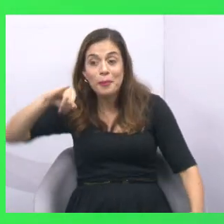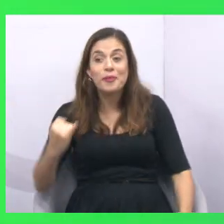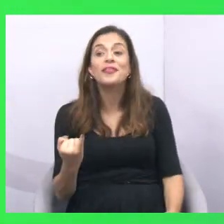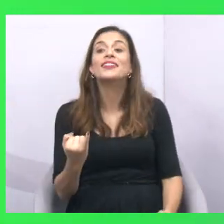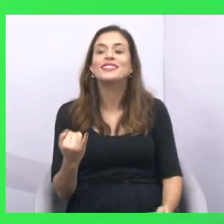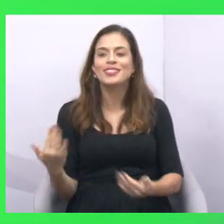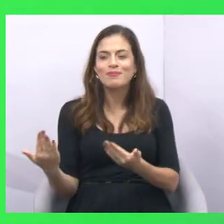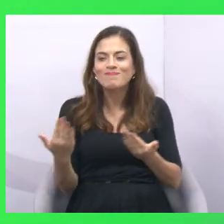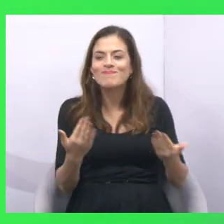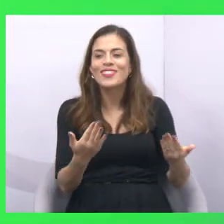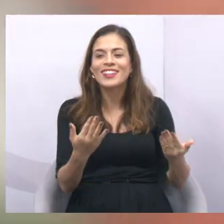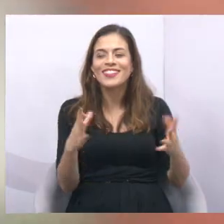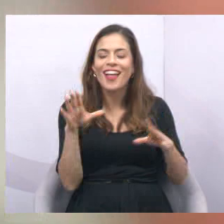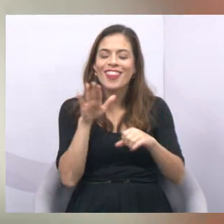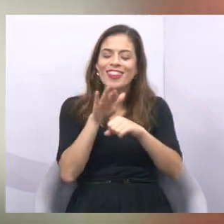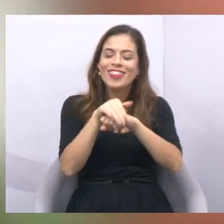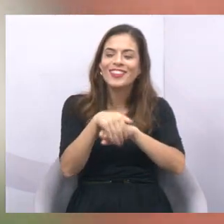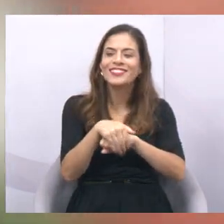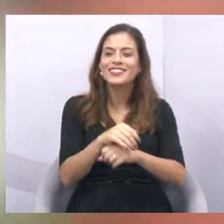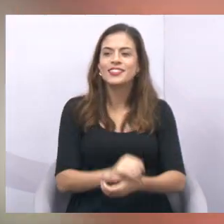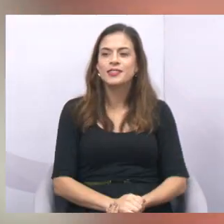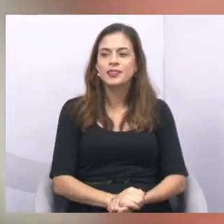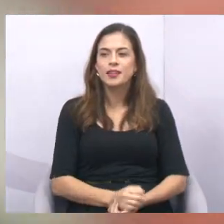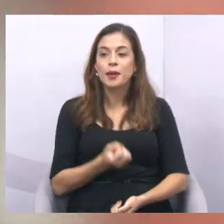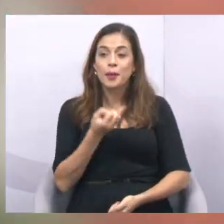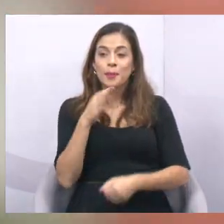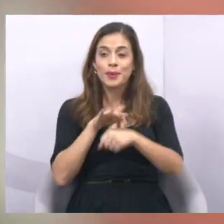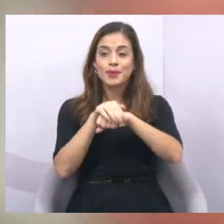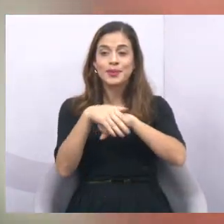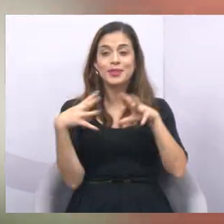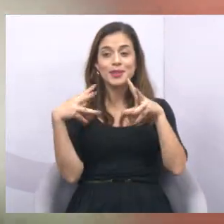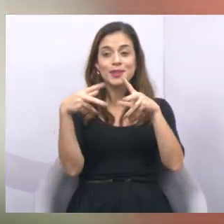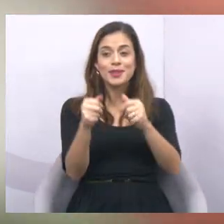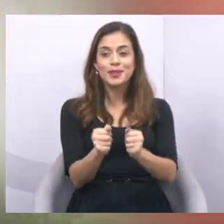bastante aí essa sua noite. Boa noite a todos.